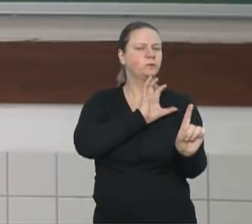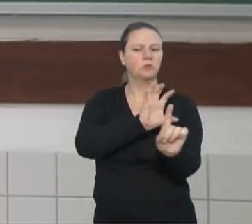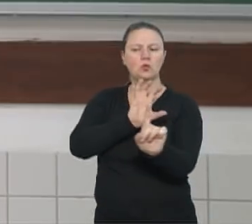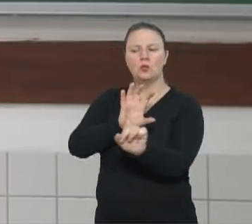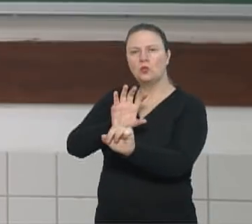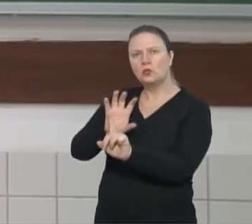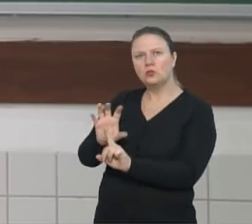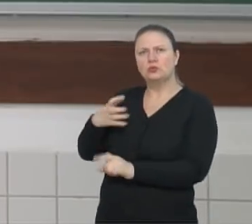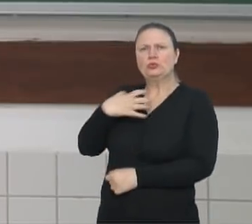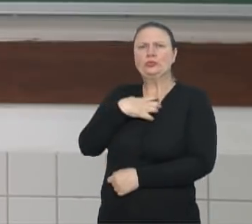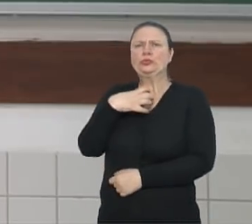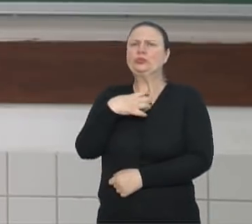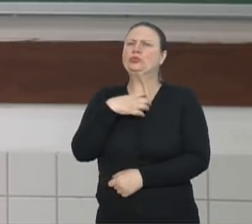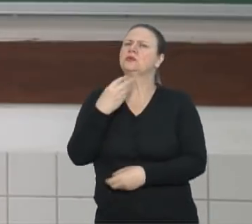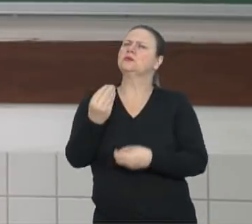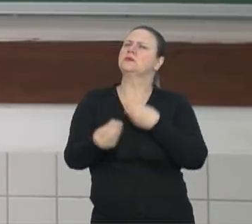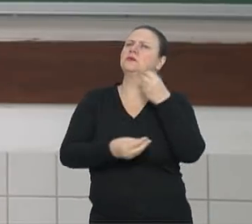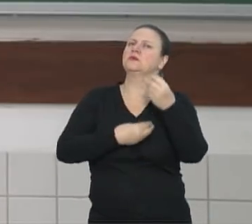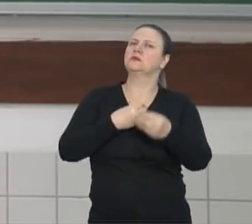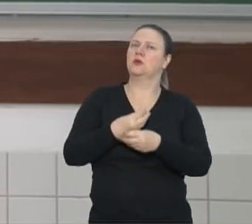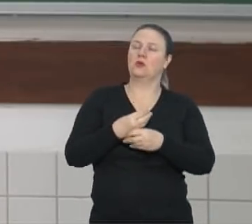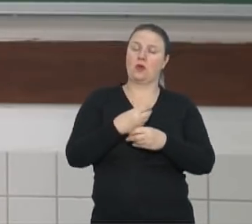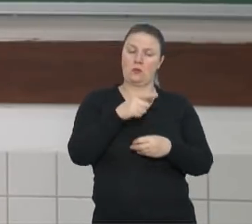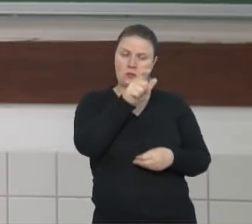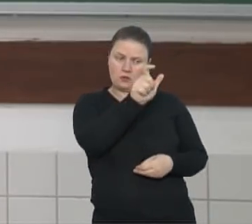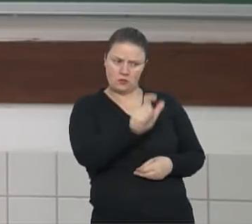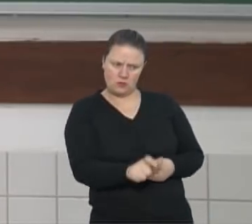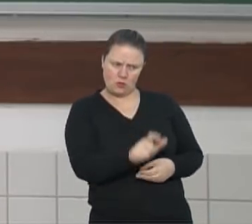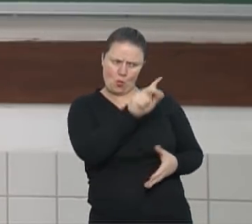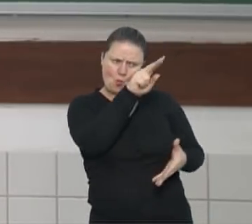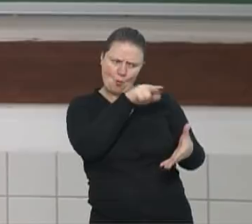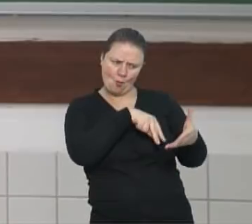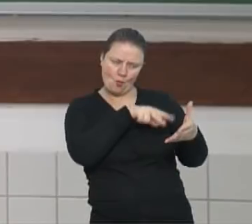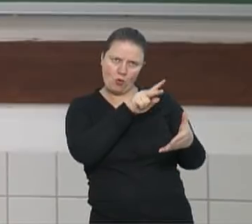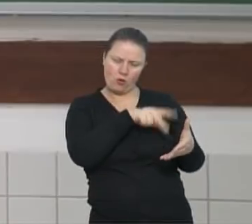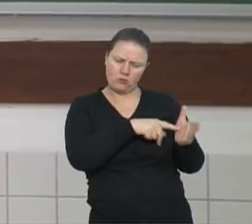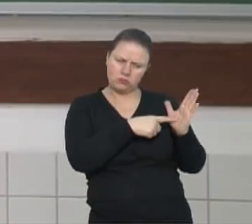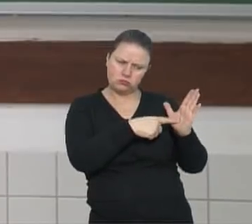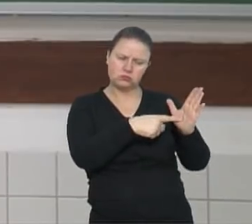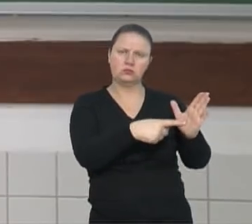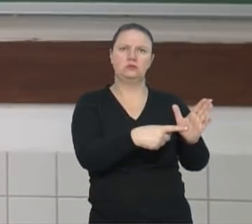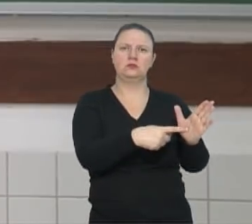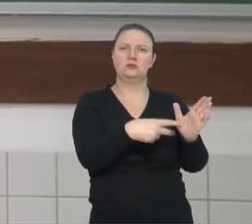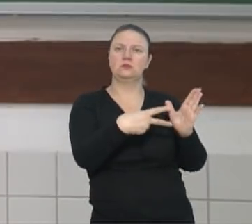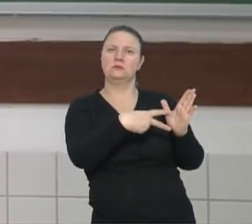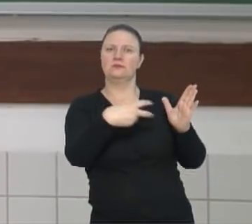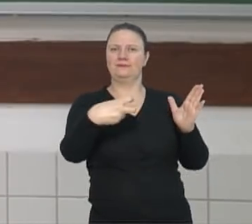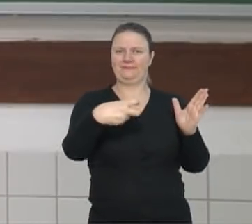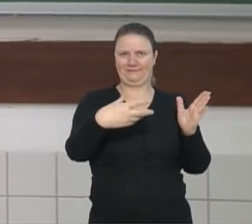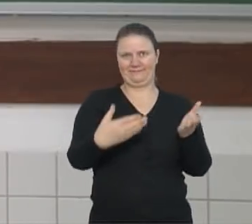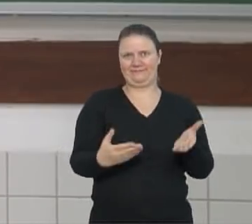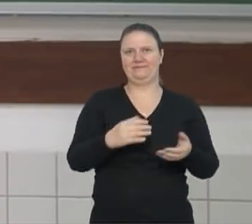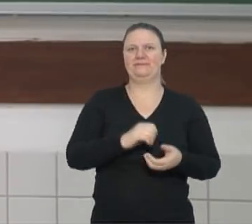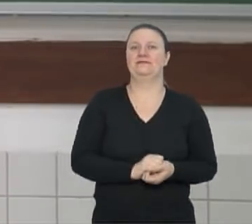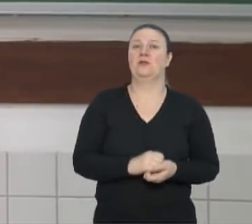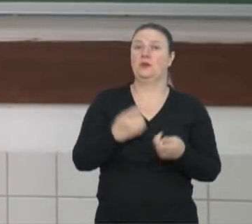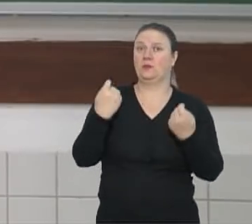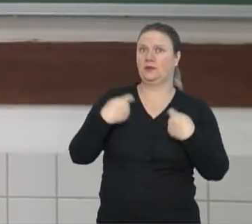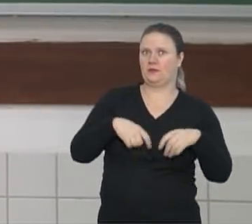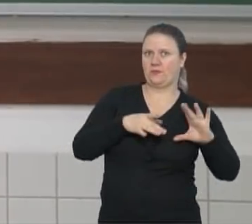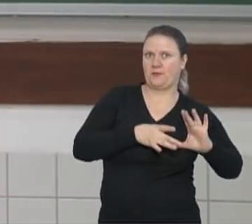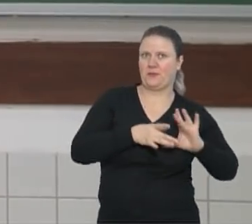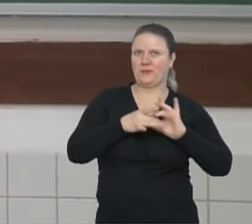uma certa maneira, trazer o meu leitor para aquilo que eu estou falando, né? Então, tem que ser muito bem